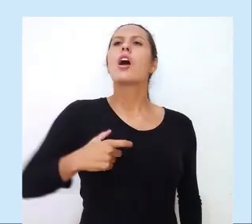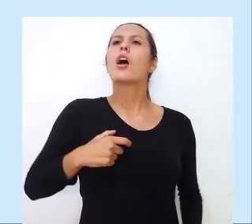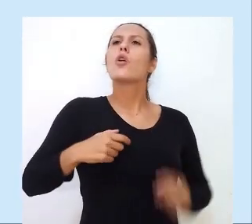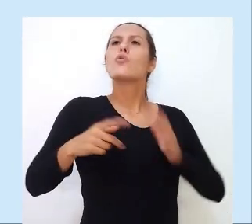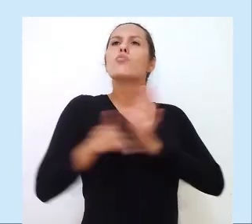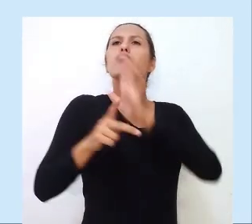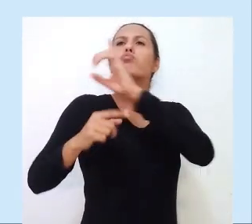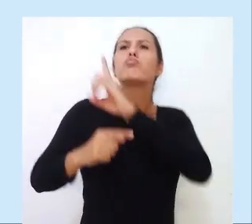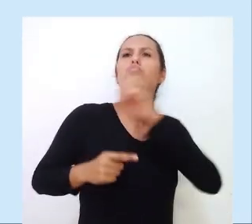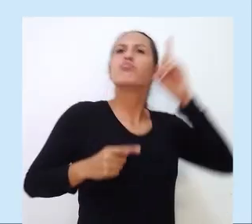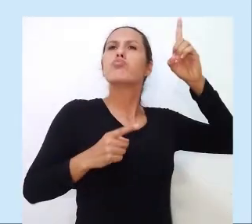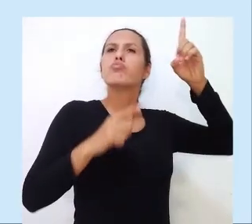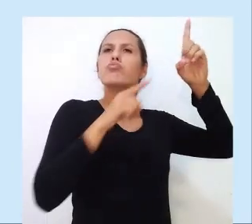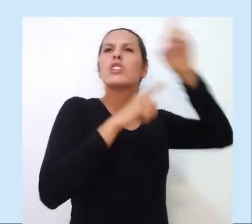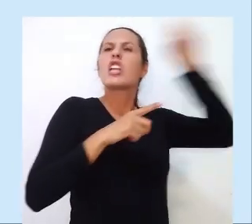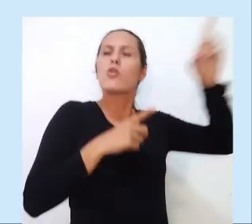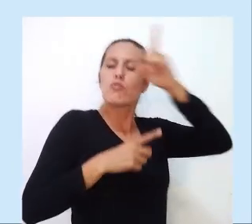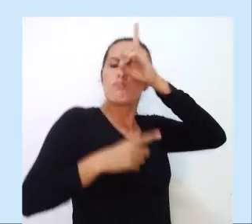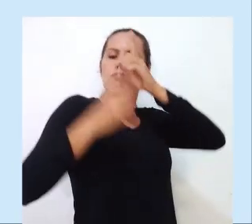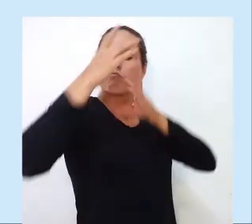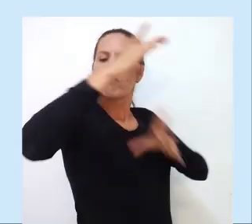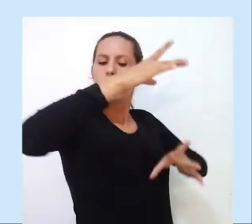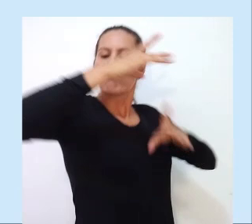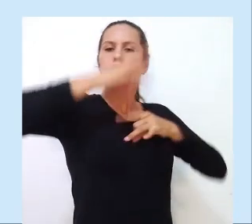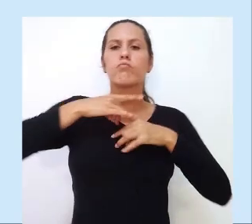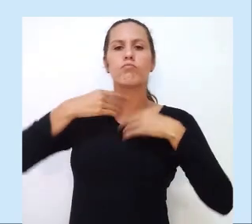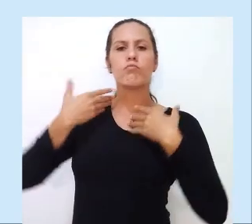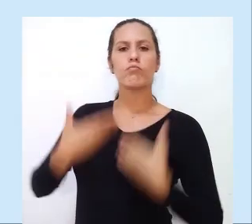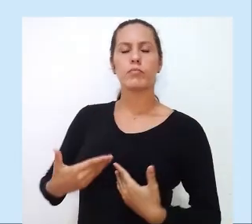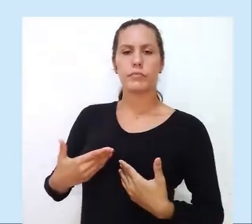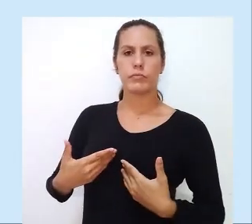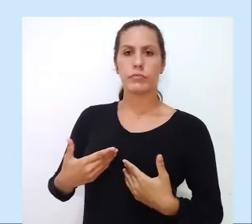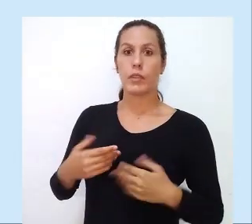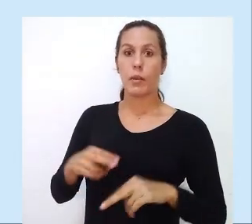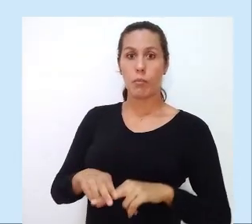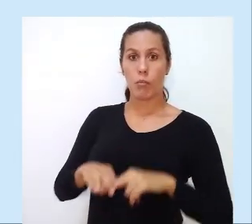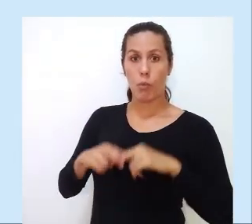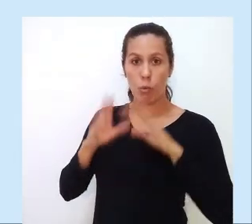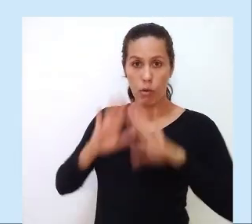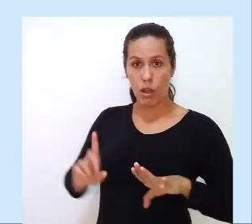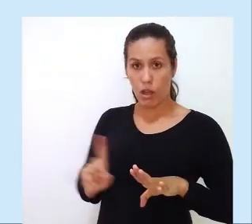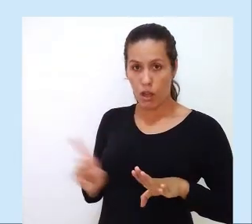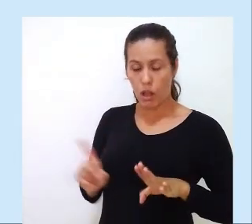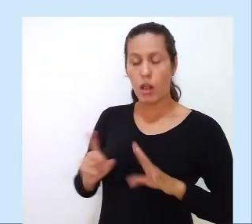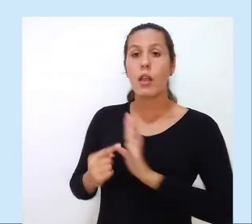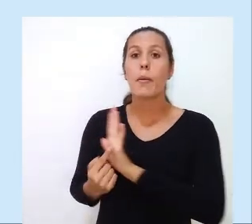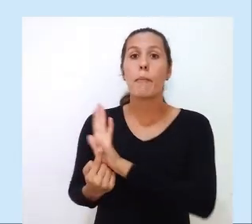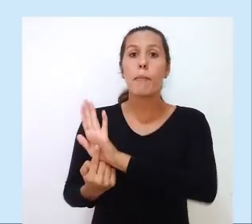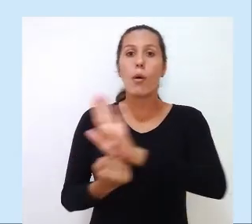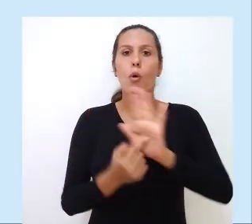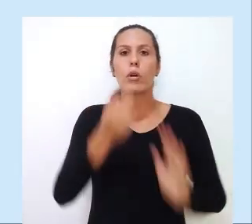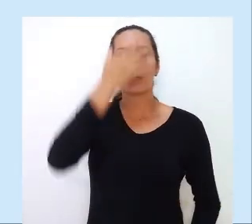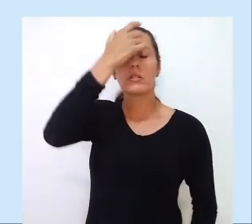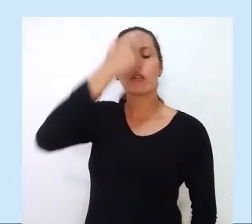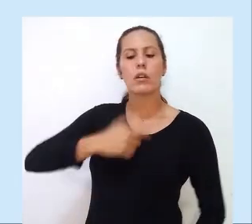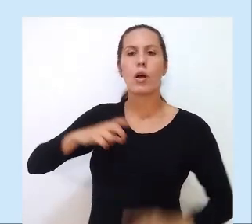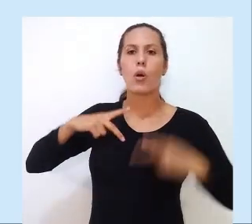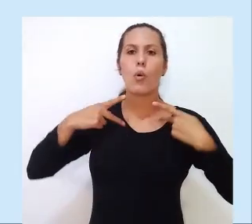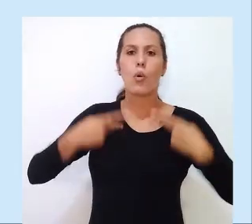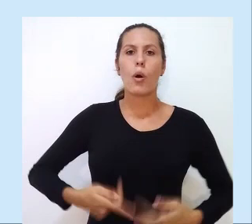ação dramática. Com esse ato, Téspis mostra para as pessoas que um ser humano